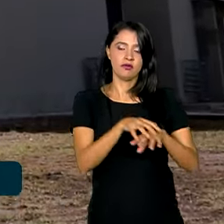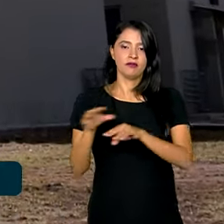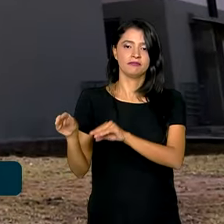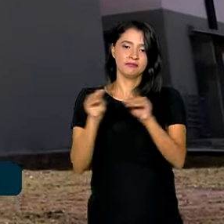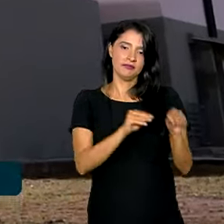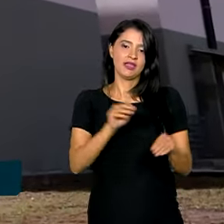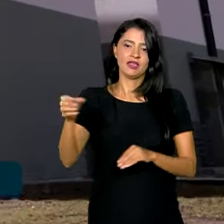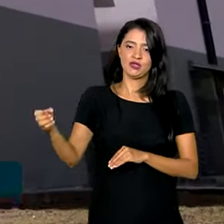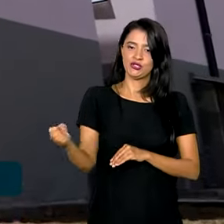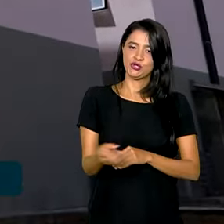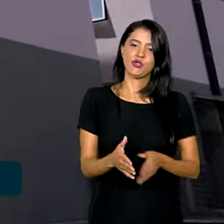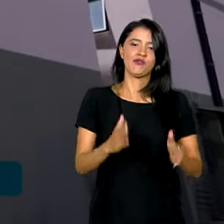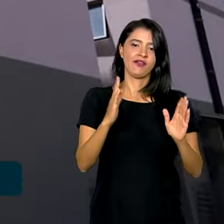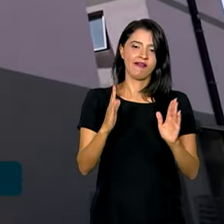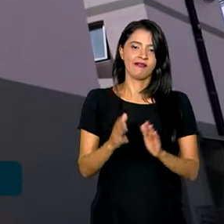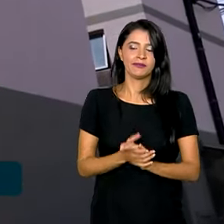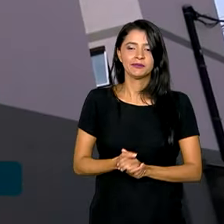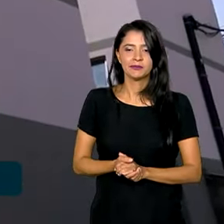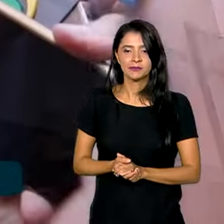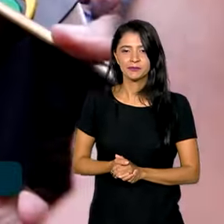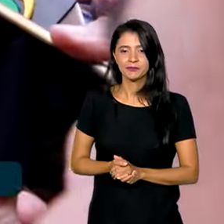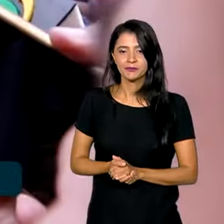os novos imóveis.